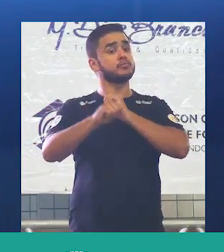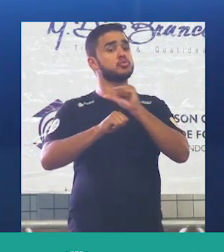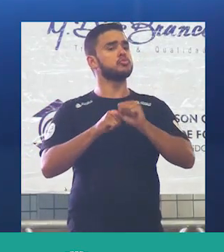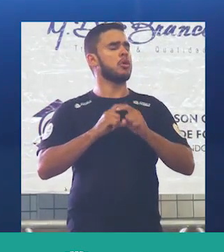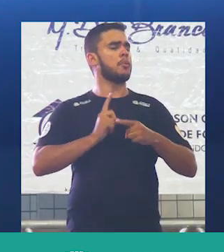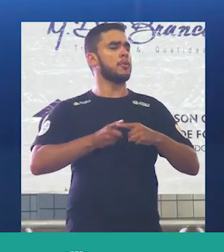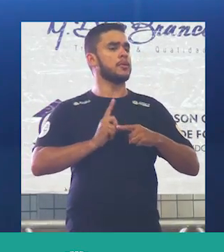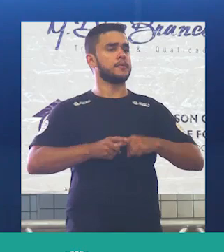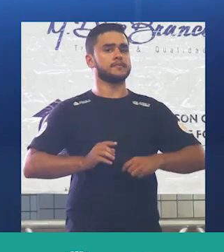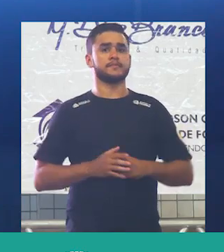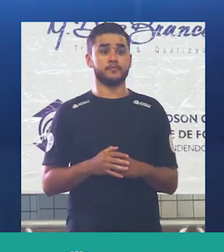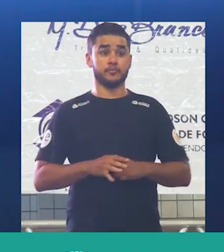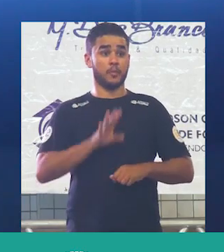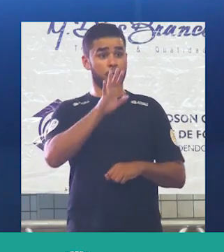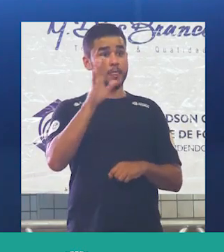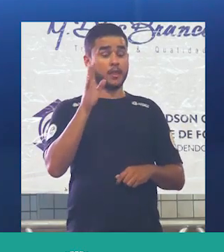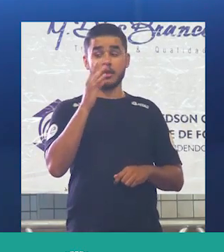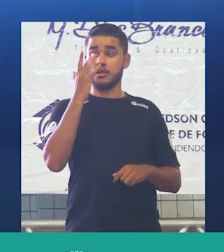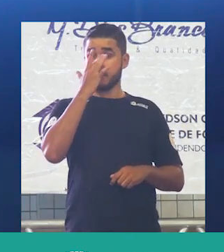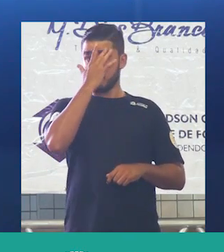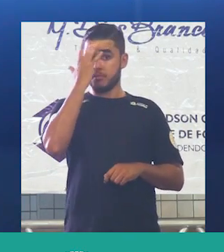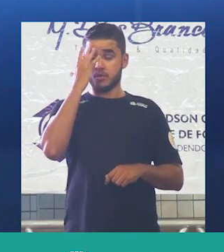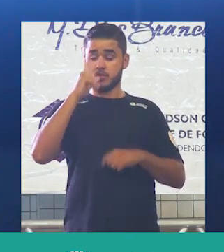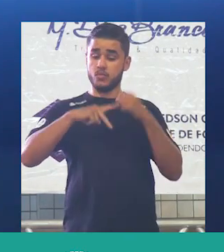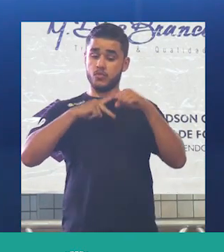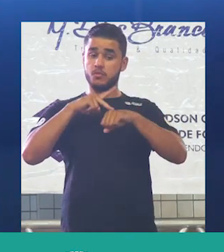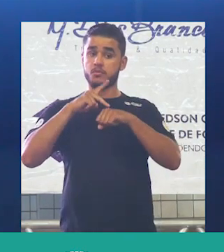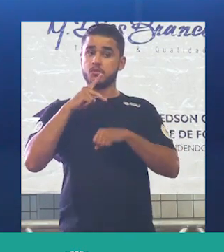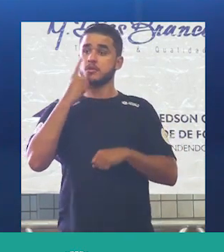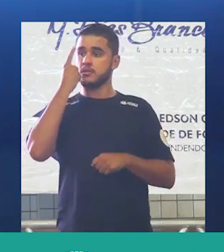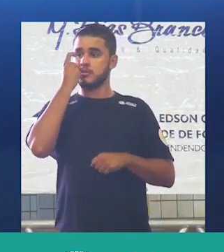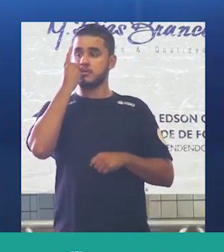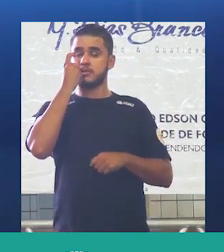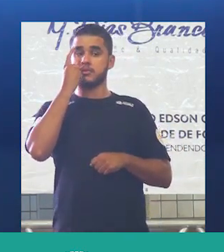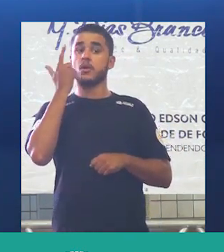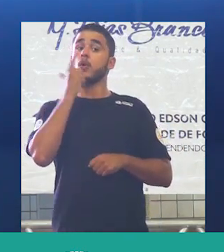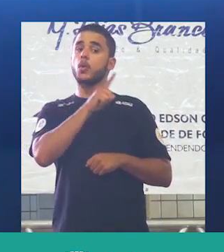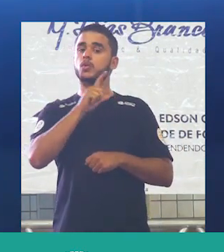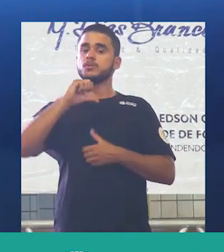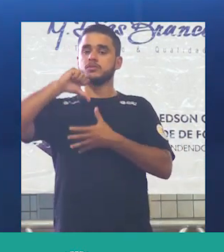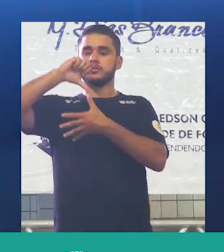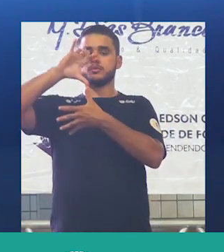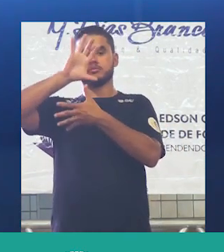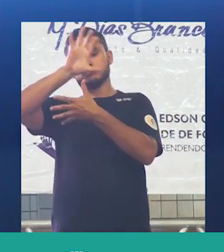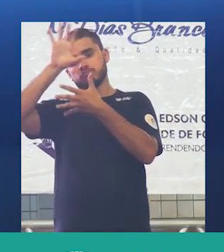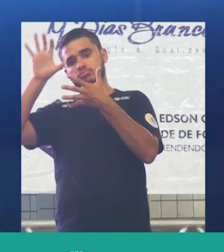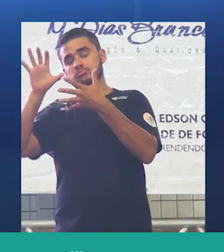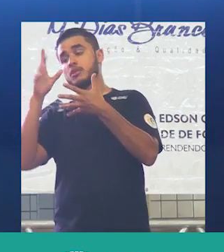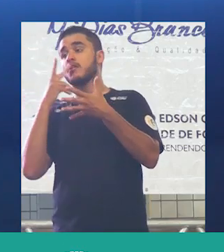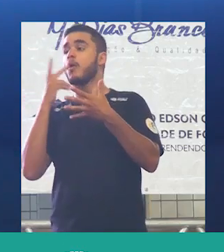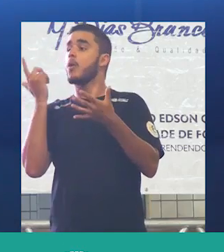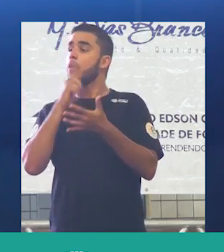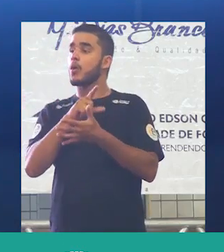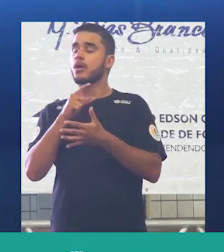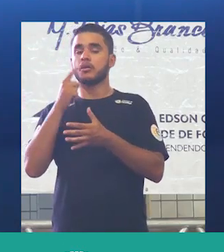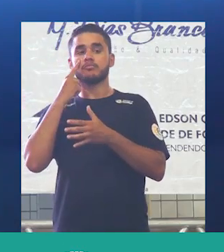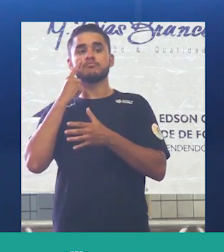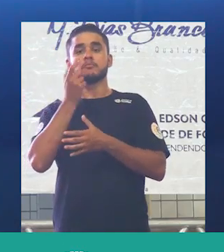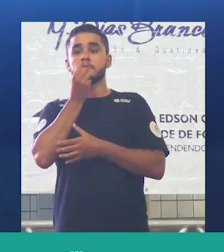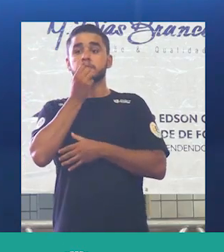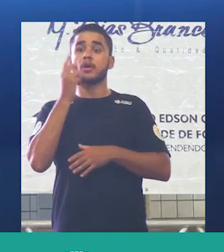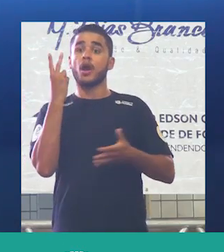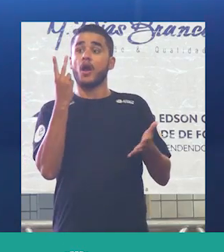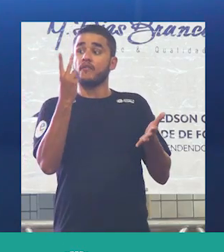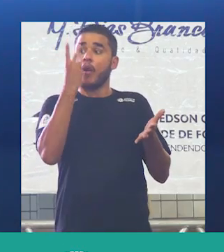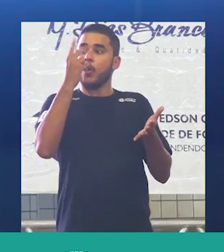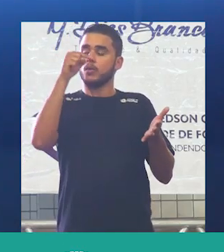Simples. Os espanhóis encontraram metais preciosos do seu lado da América. Com isso valorizou as nossas terras aqui.